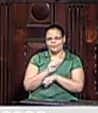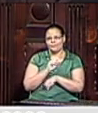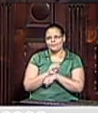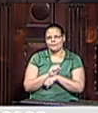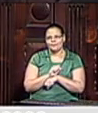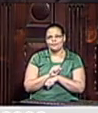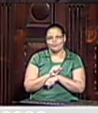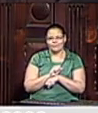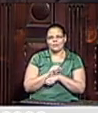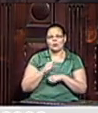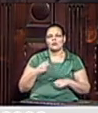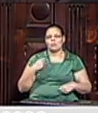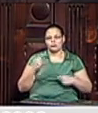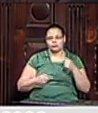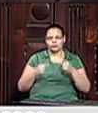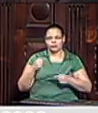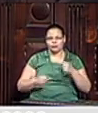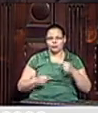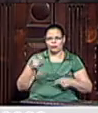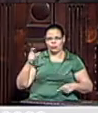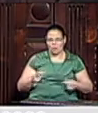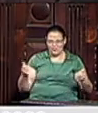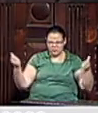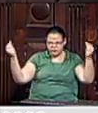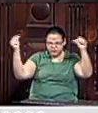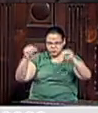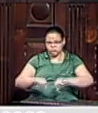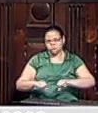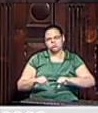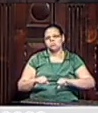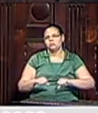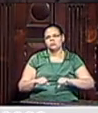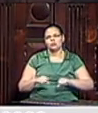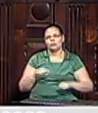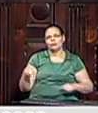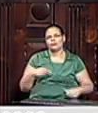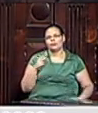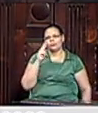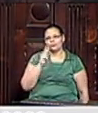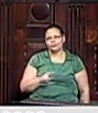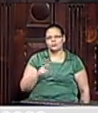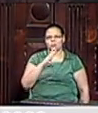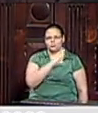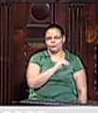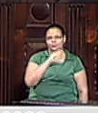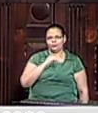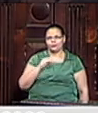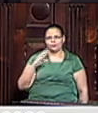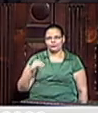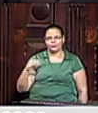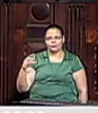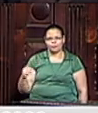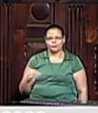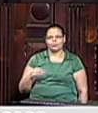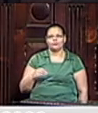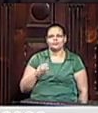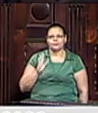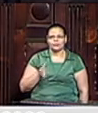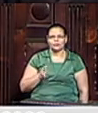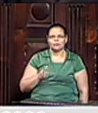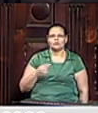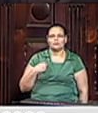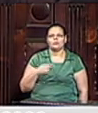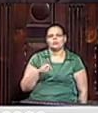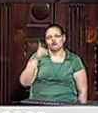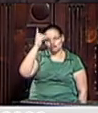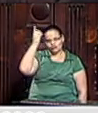se o clima político vai piorar? Vimos a postergação da cassação chapa Dilma